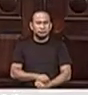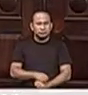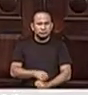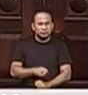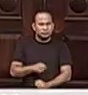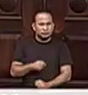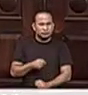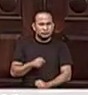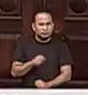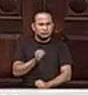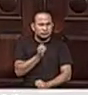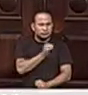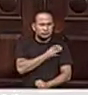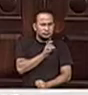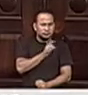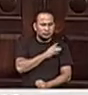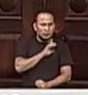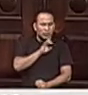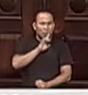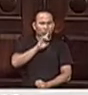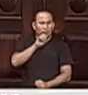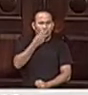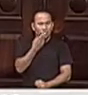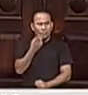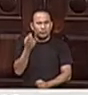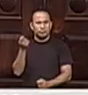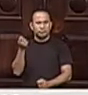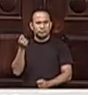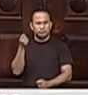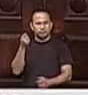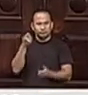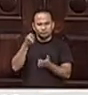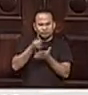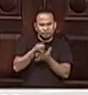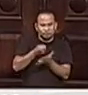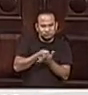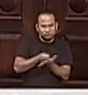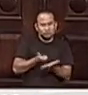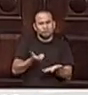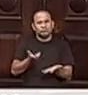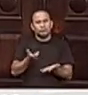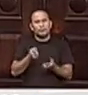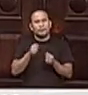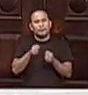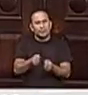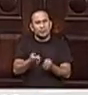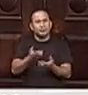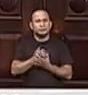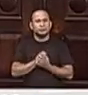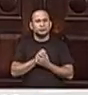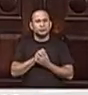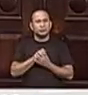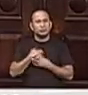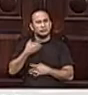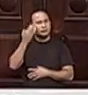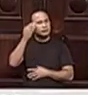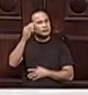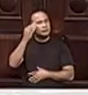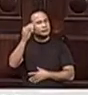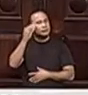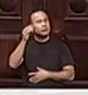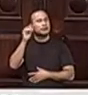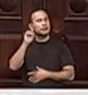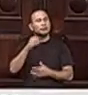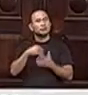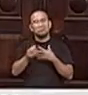intimidados ou assediados, ou pelo menos possam entender